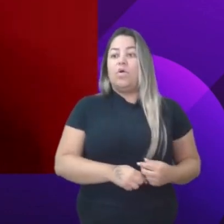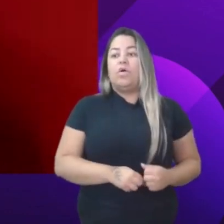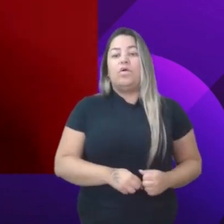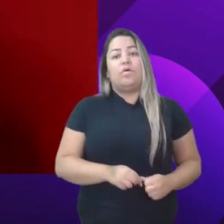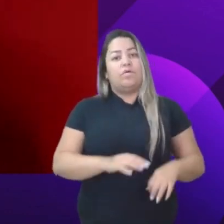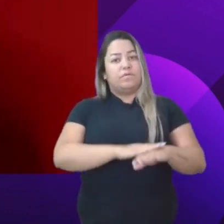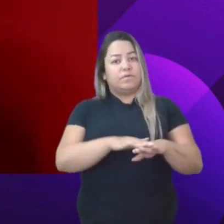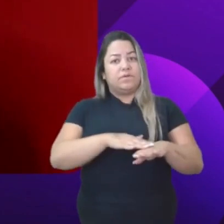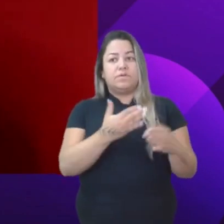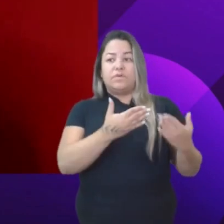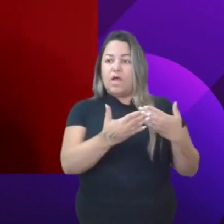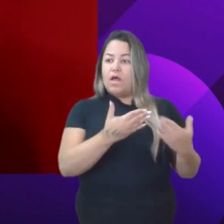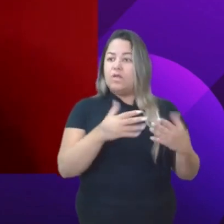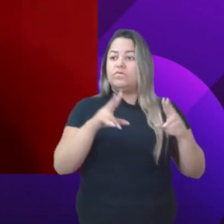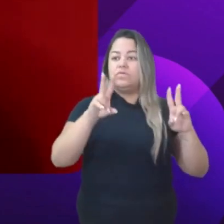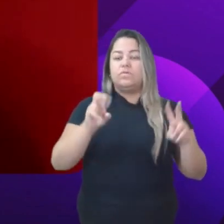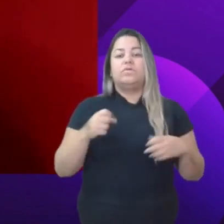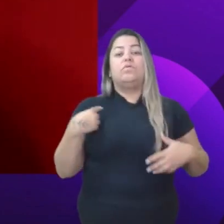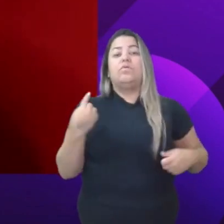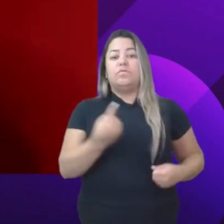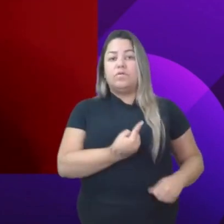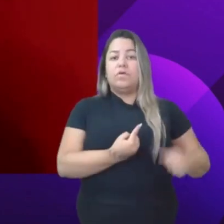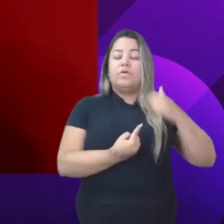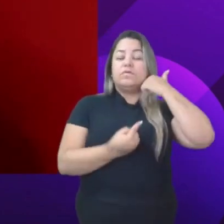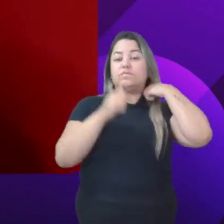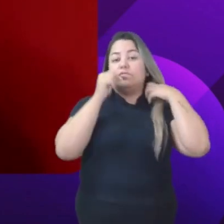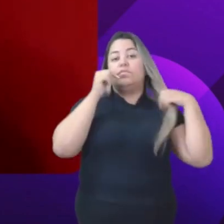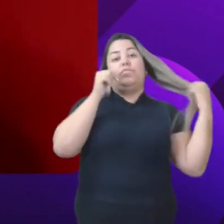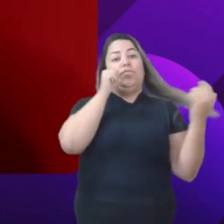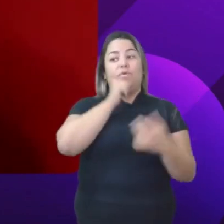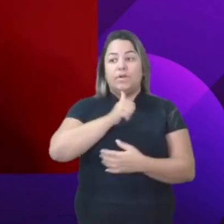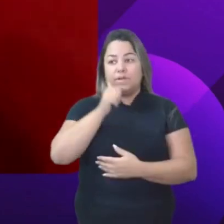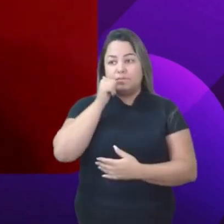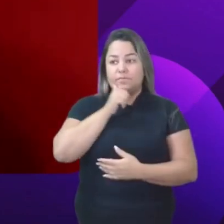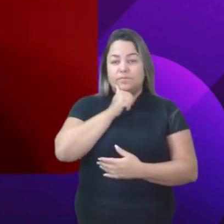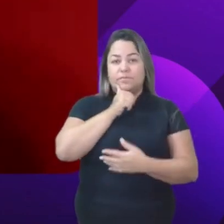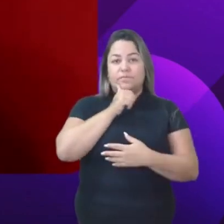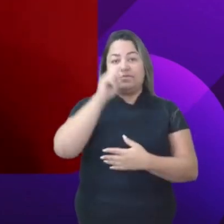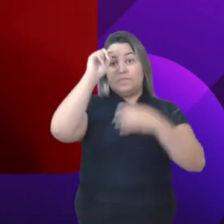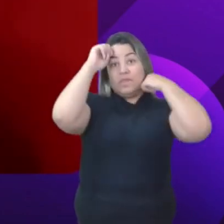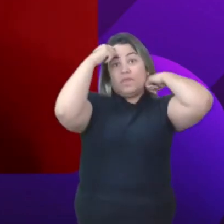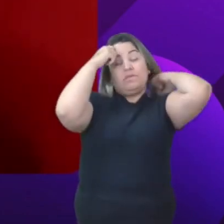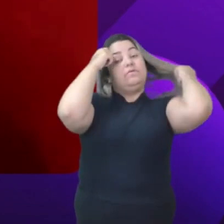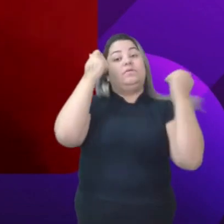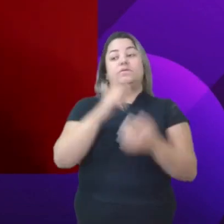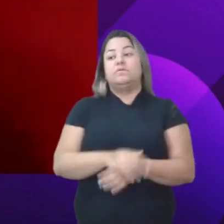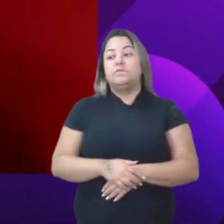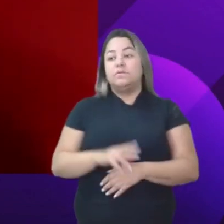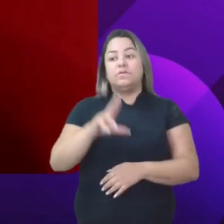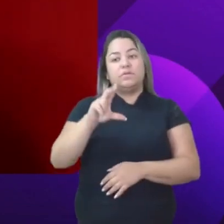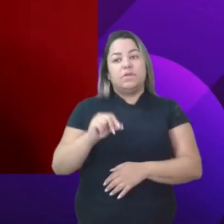Conversar sobre como nós, mulheres, mulheres negras, mulheres